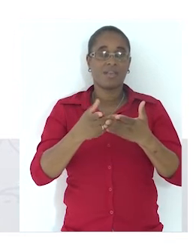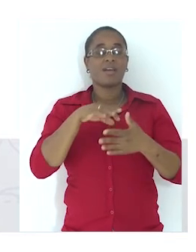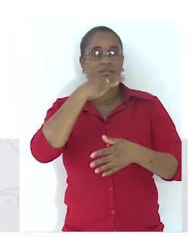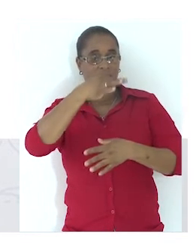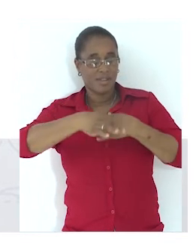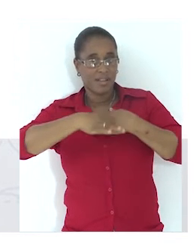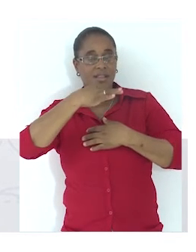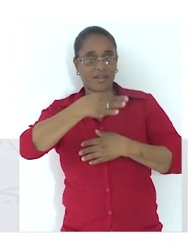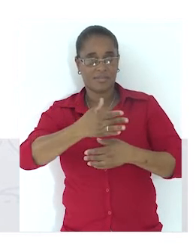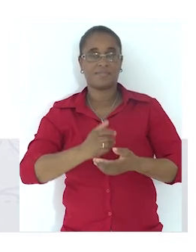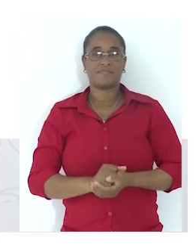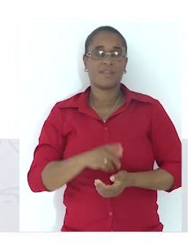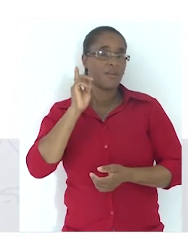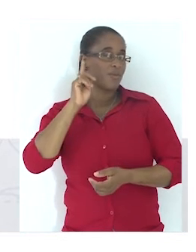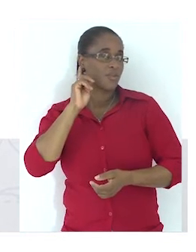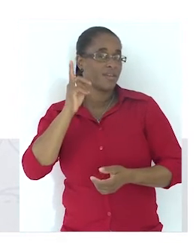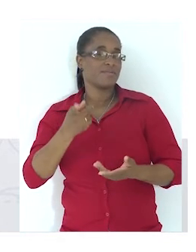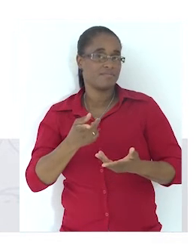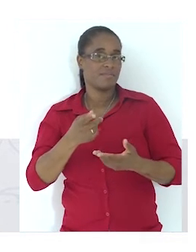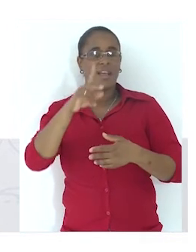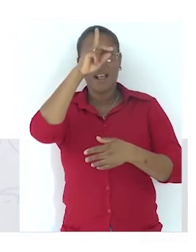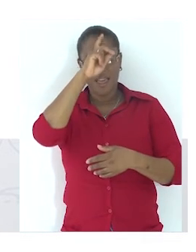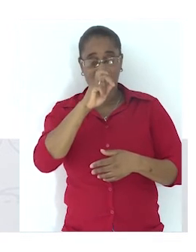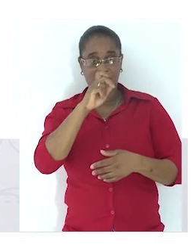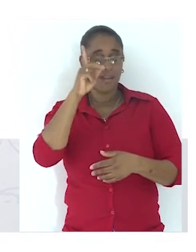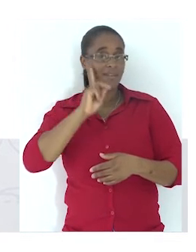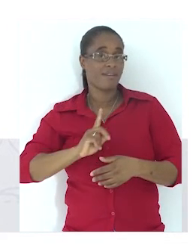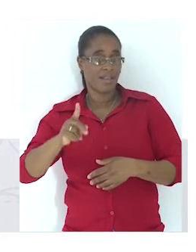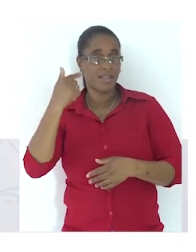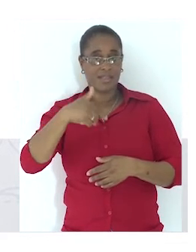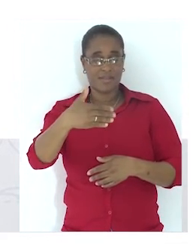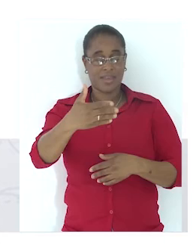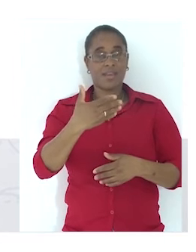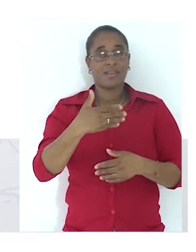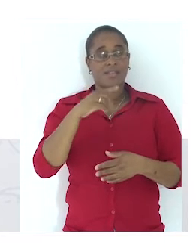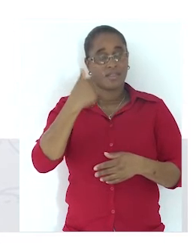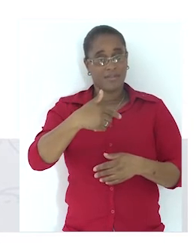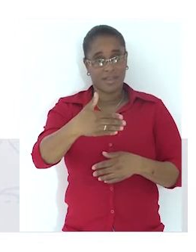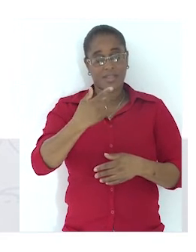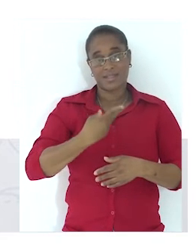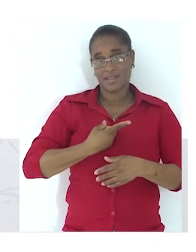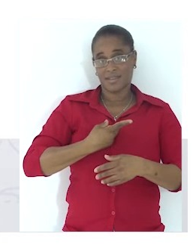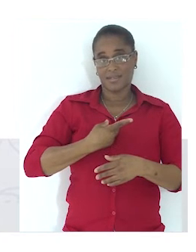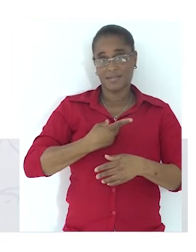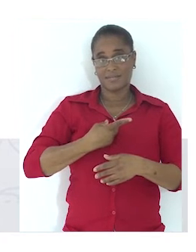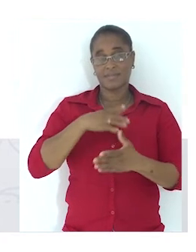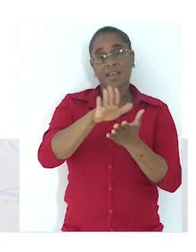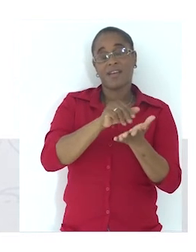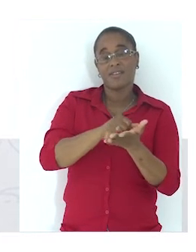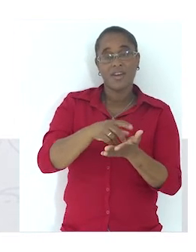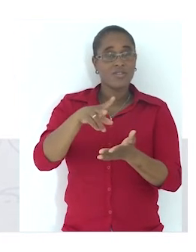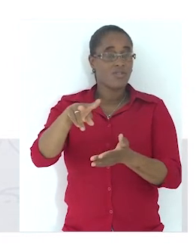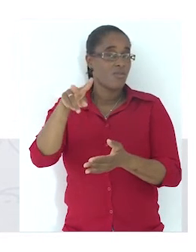abordar. Importante é lembrar que ela deverá ser gravada, voz e